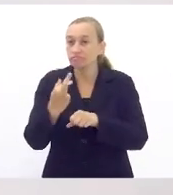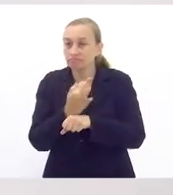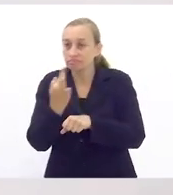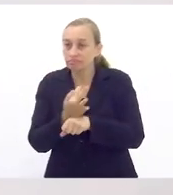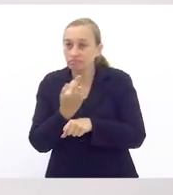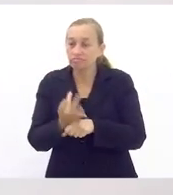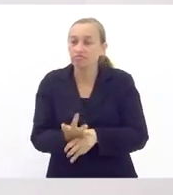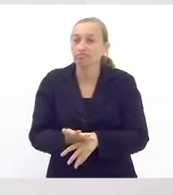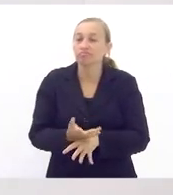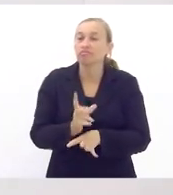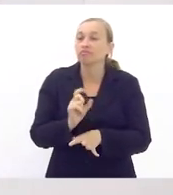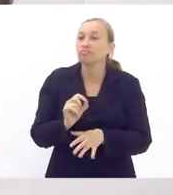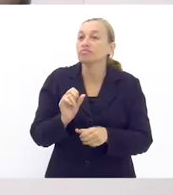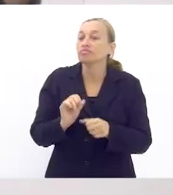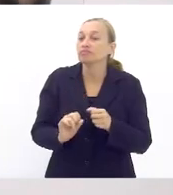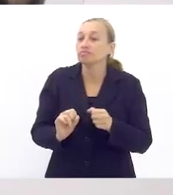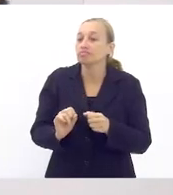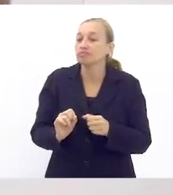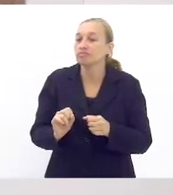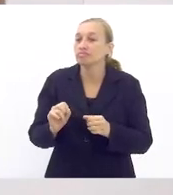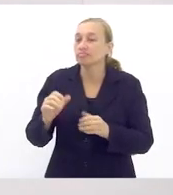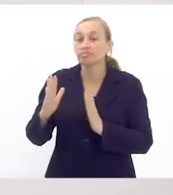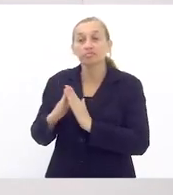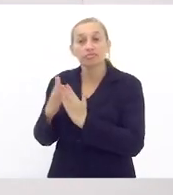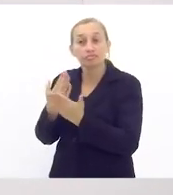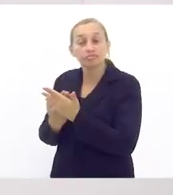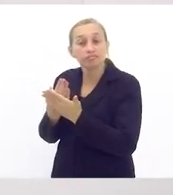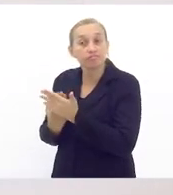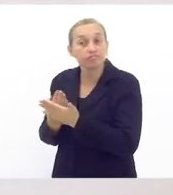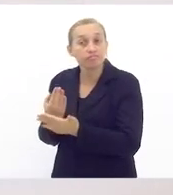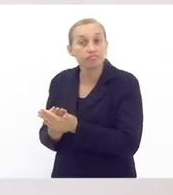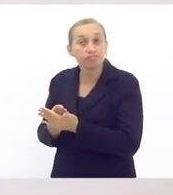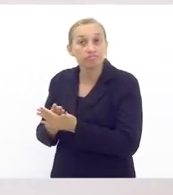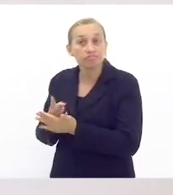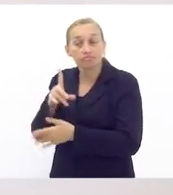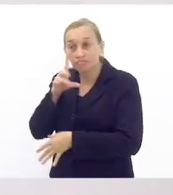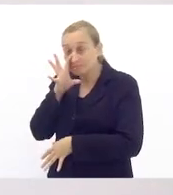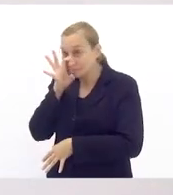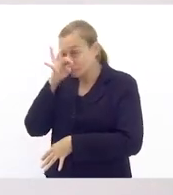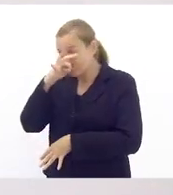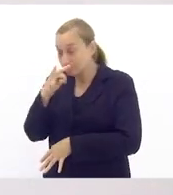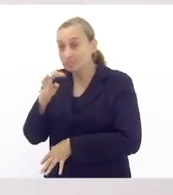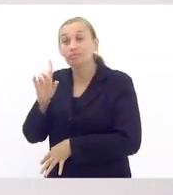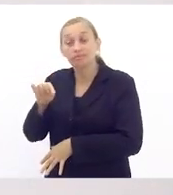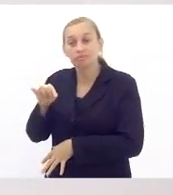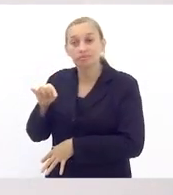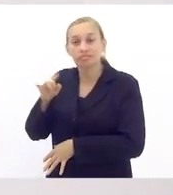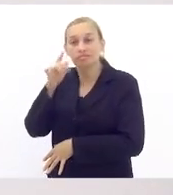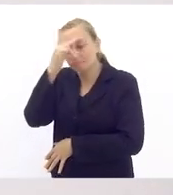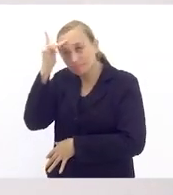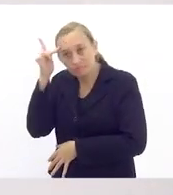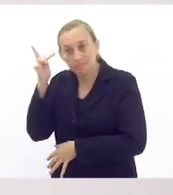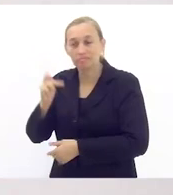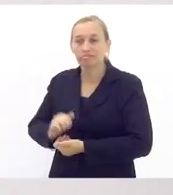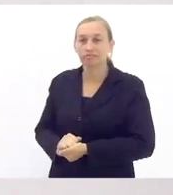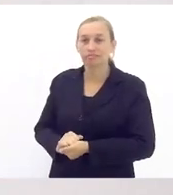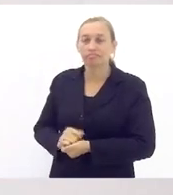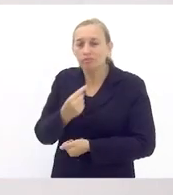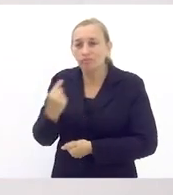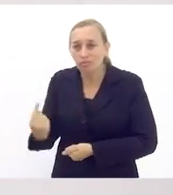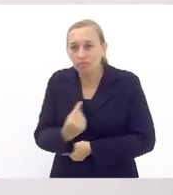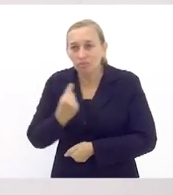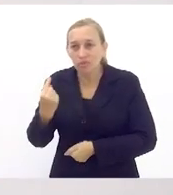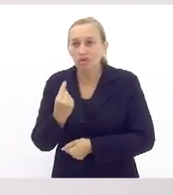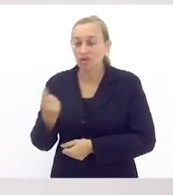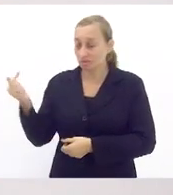o que faz a Martins resistir né O que faz a Martins ser o que é Martins é são as pessoas somos nós